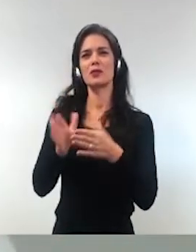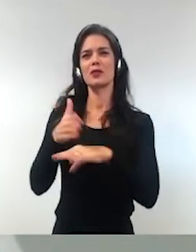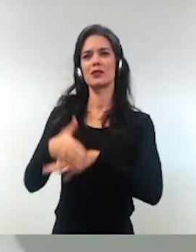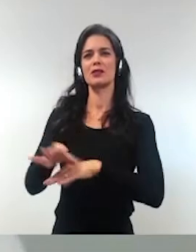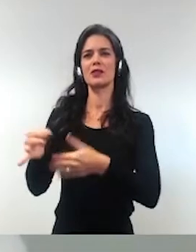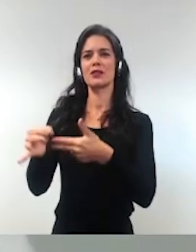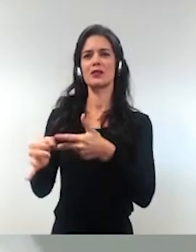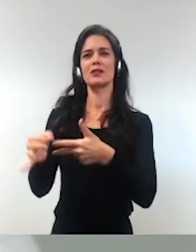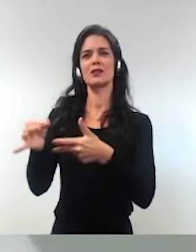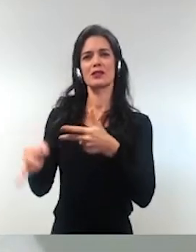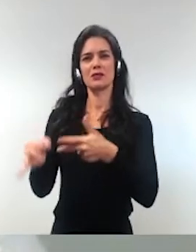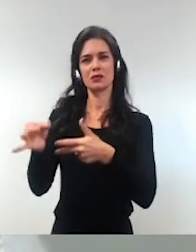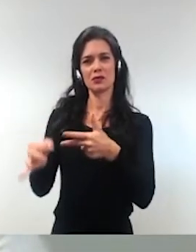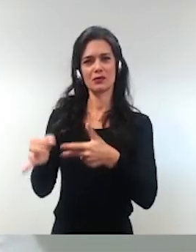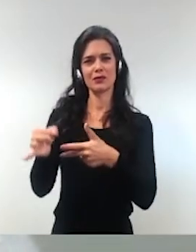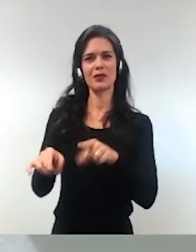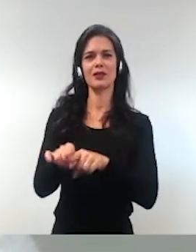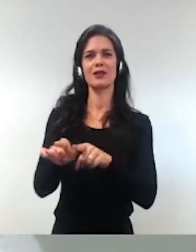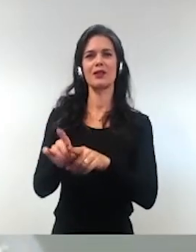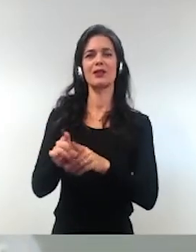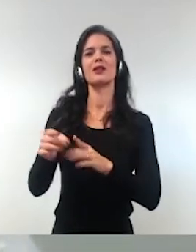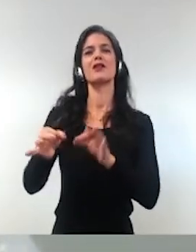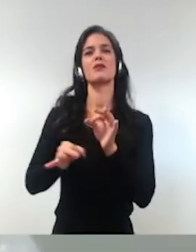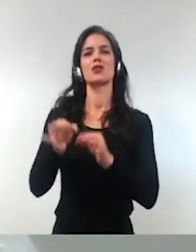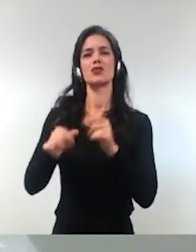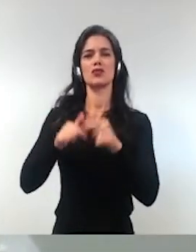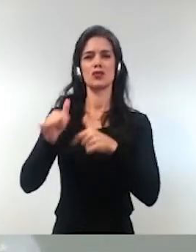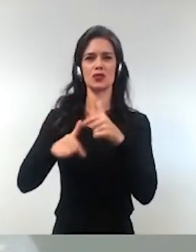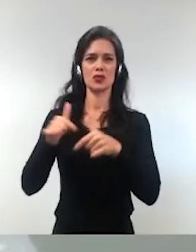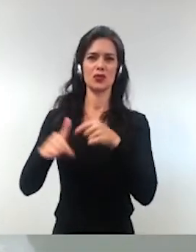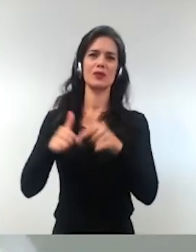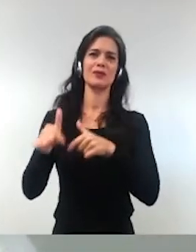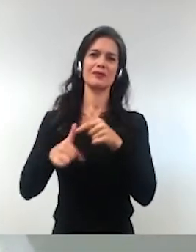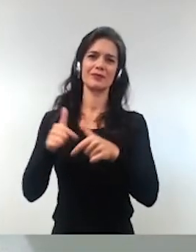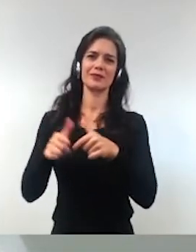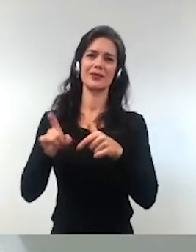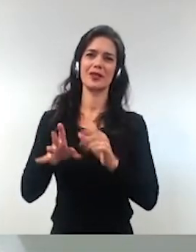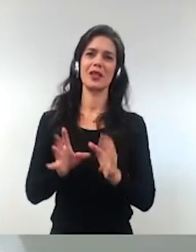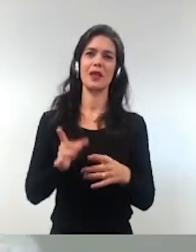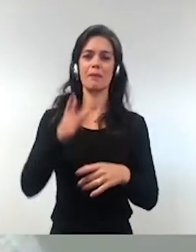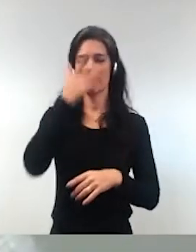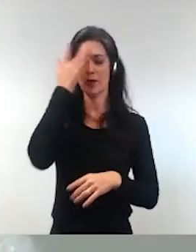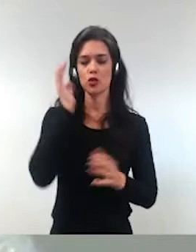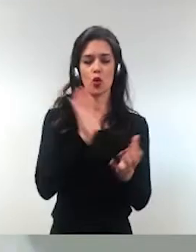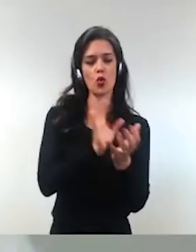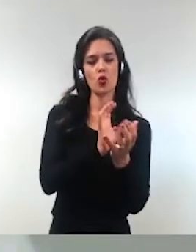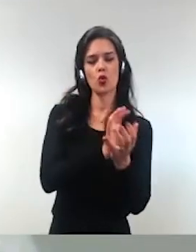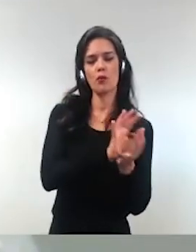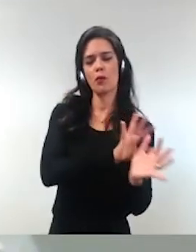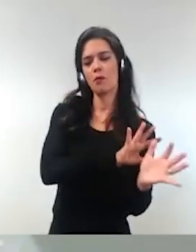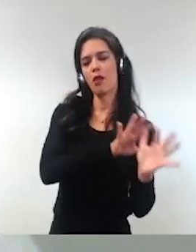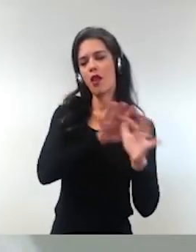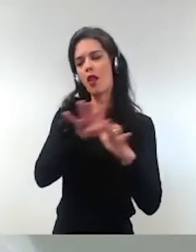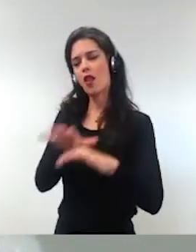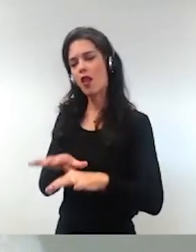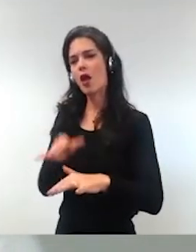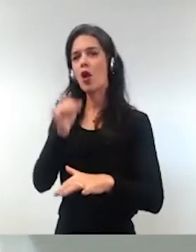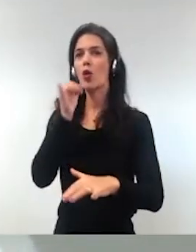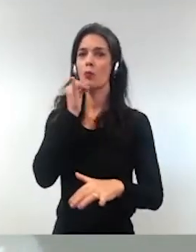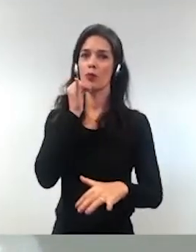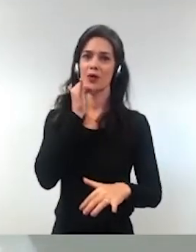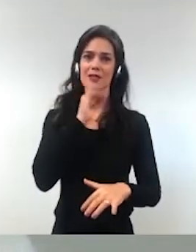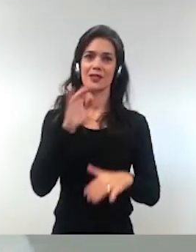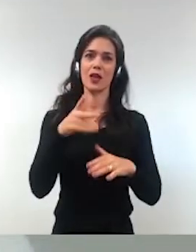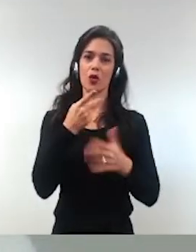Justiça do Trabalho, notadamente no que a gente chama de demandas coletivas. Quando nós temos, por exemplo, demissões